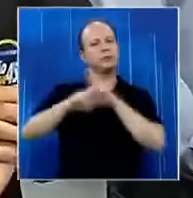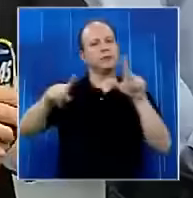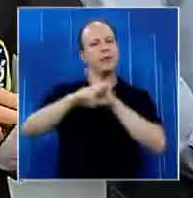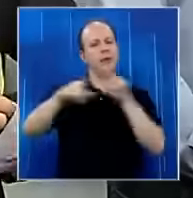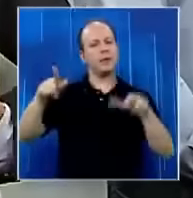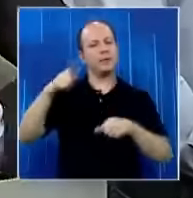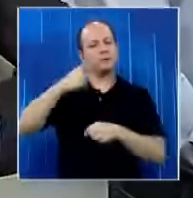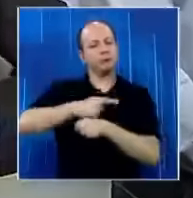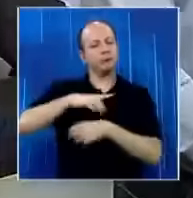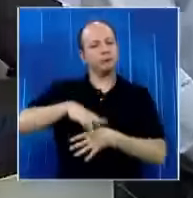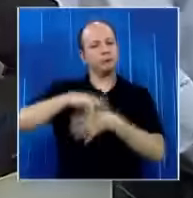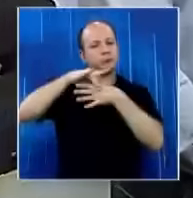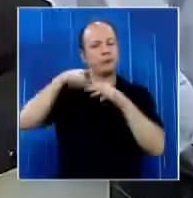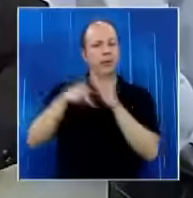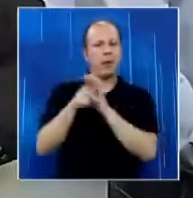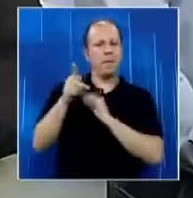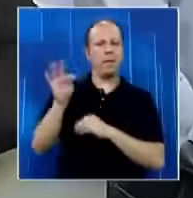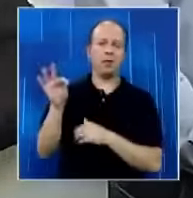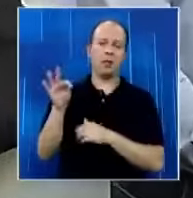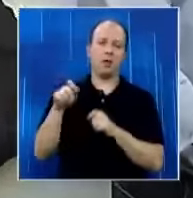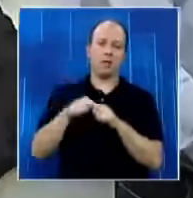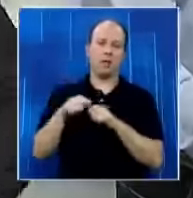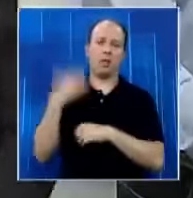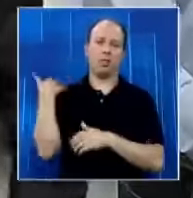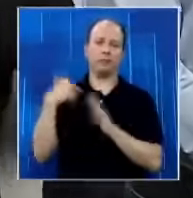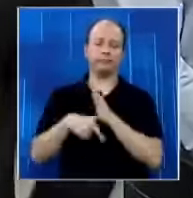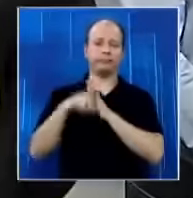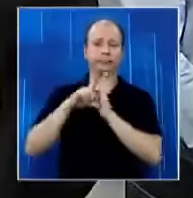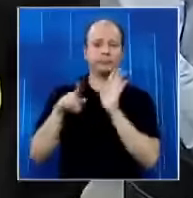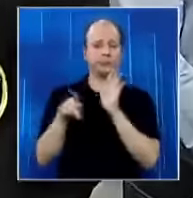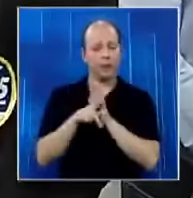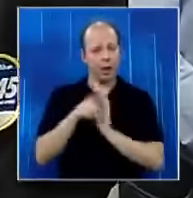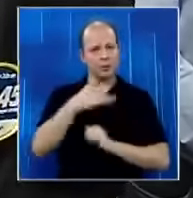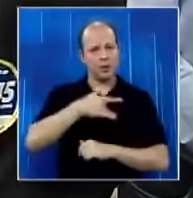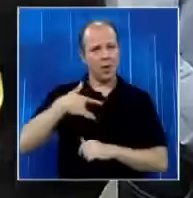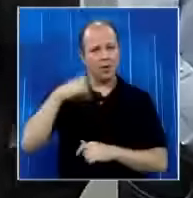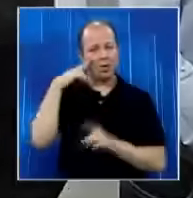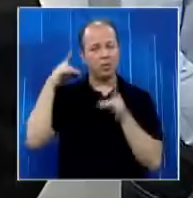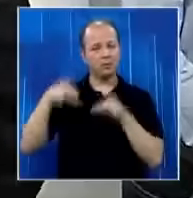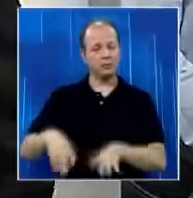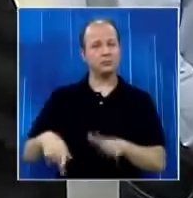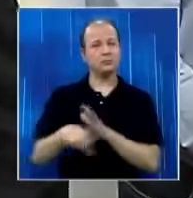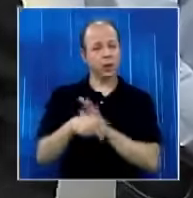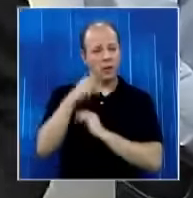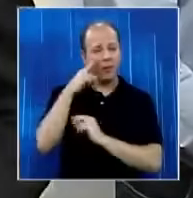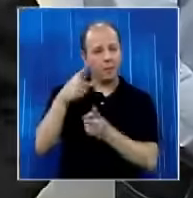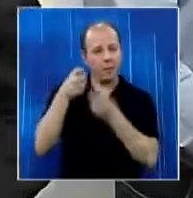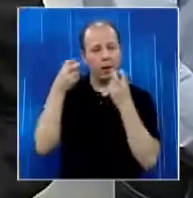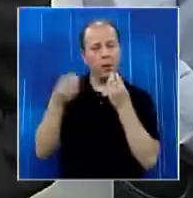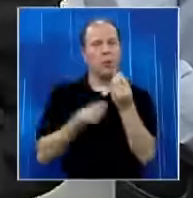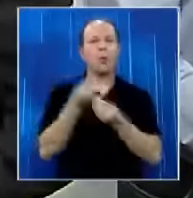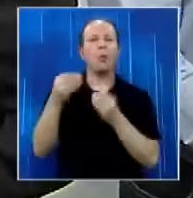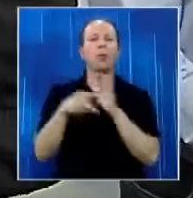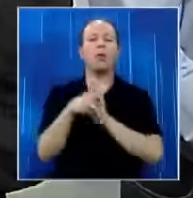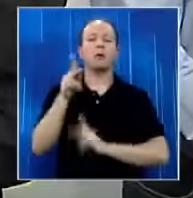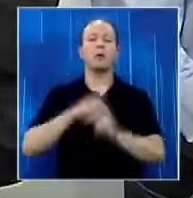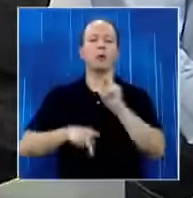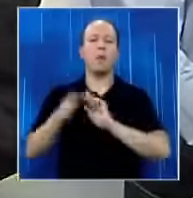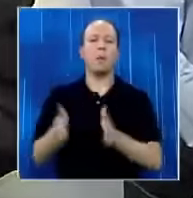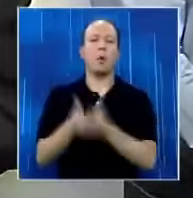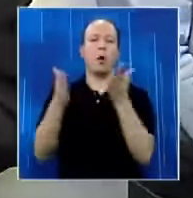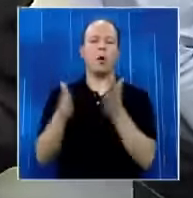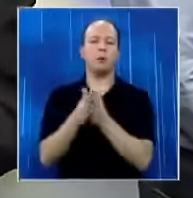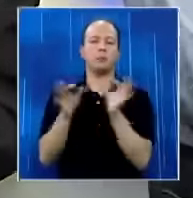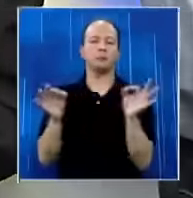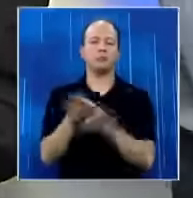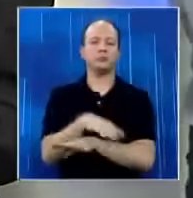de gestão, diferente daquilo que o PT lamentavelmente fez na cidade. Veja a área de saúde, o desastre que isto impõe, sobretudo à população mais pobre, mais